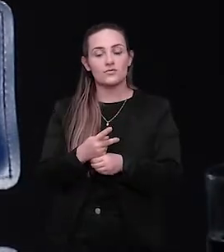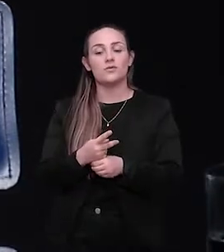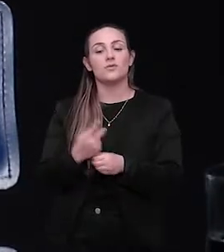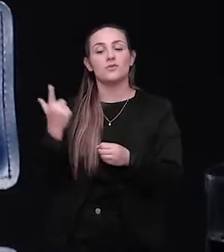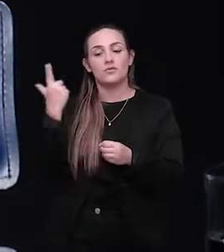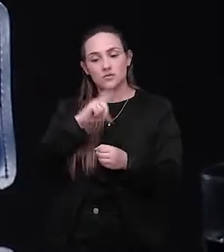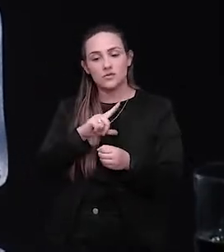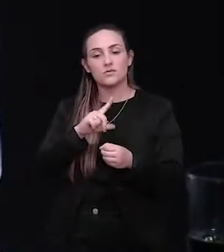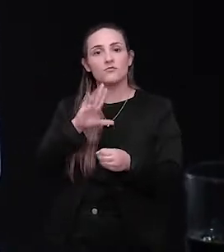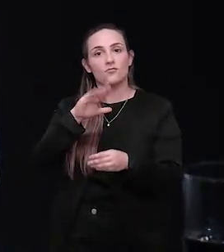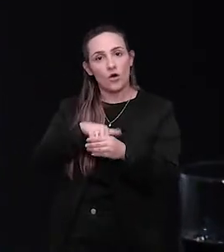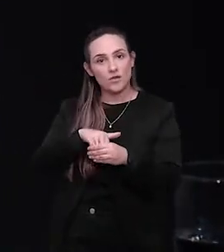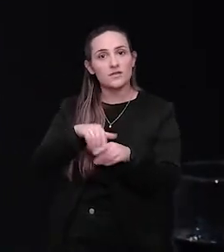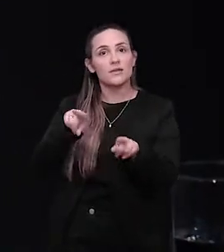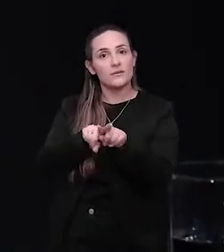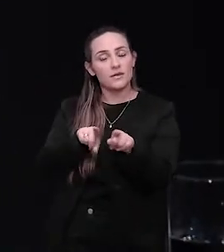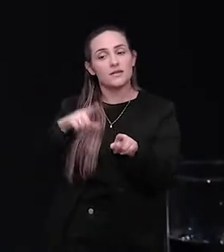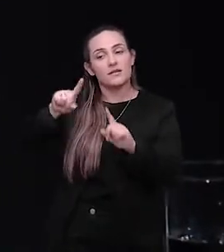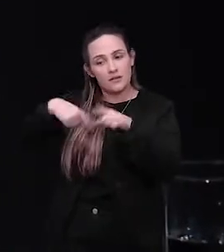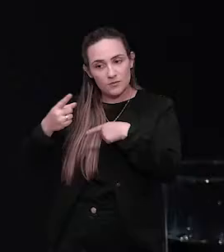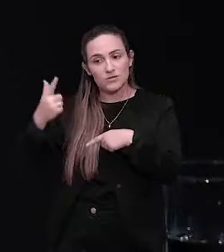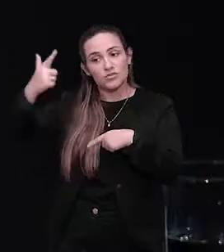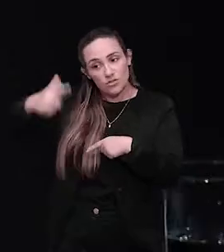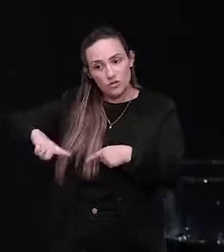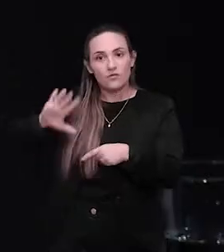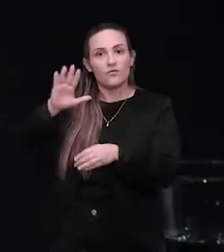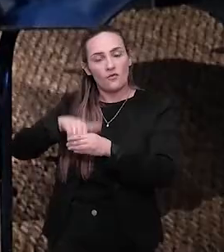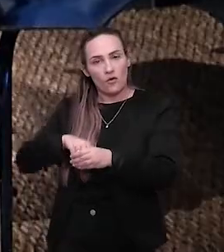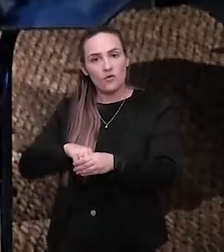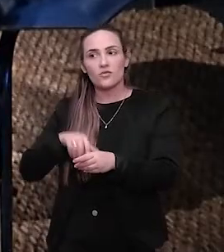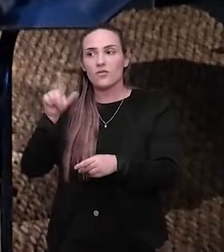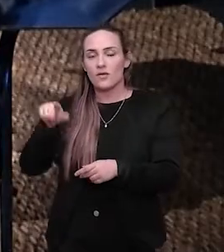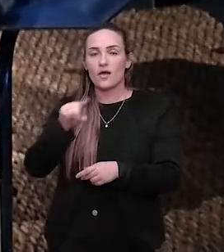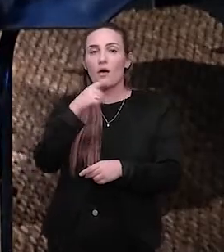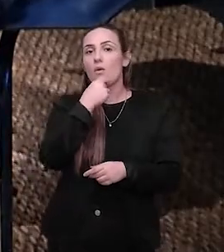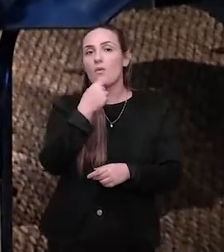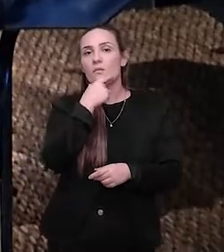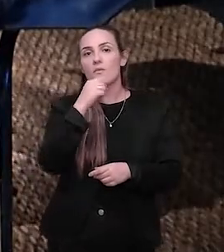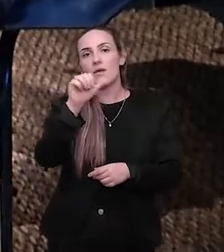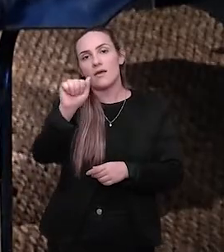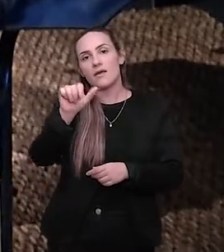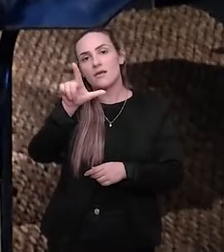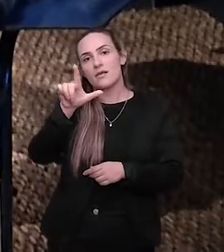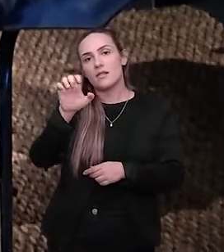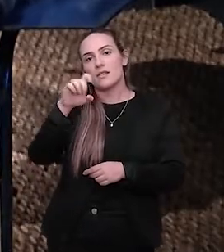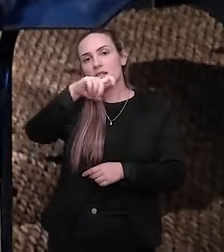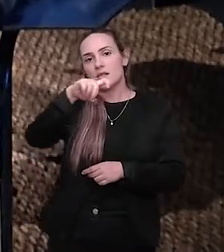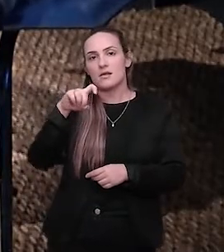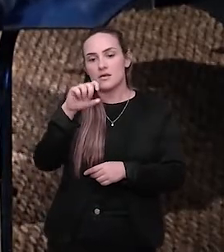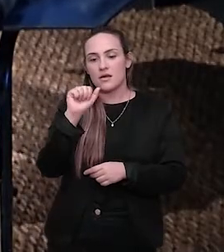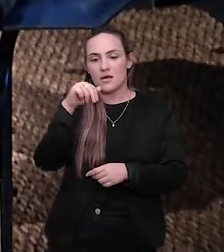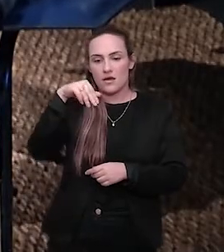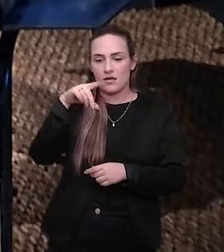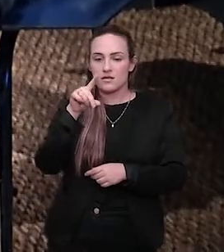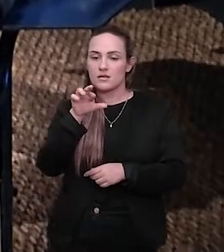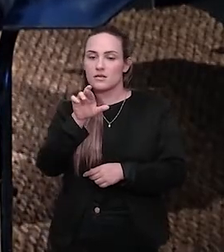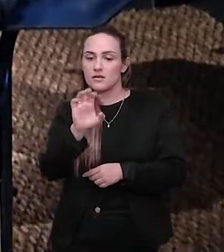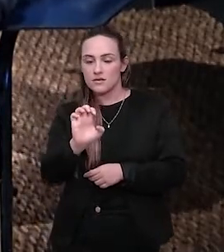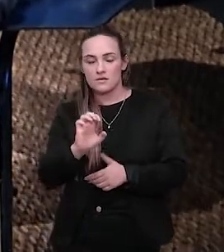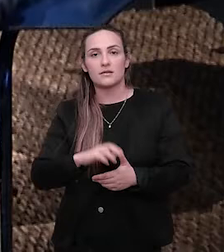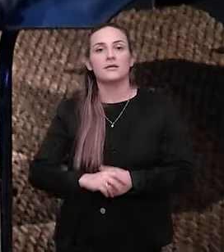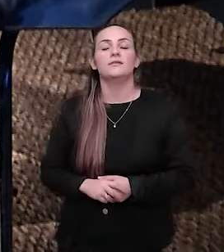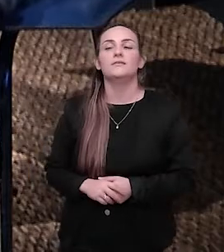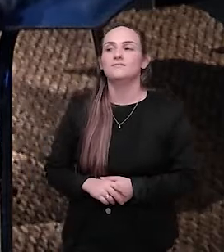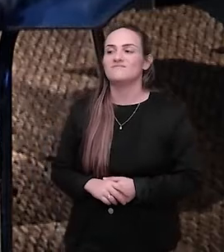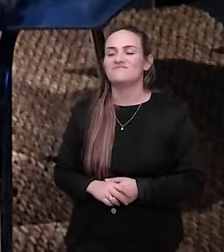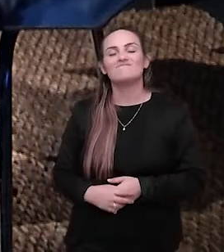Procurador-Geral de Justiça eleito e reeleito. Eu estou falando do doutor Alexandre Magno, promotor de justiça. Doutor Alexandre, tudo bem? Bem-vindo